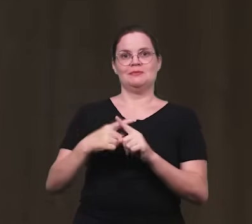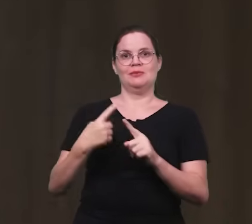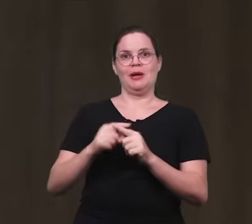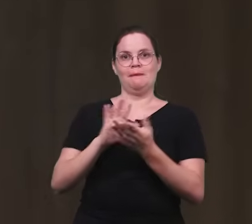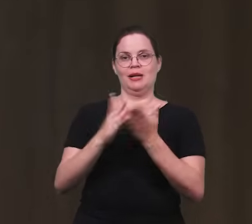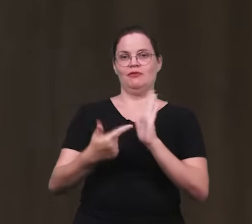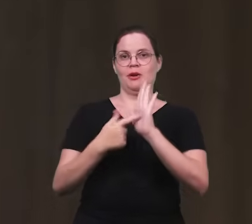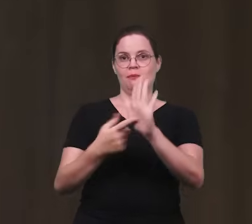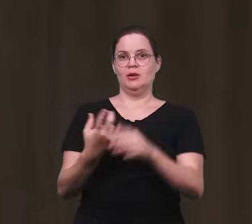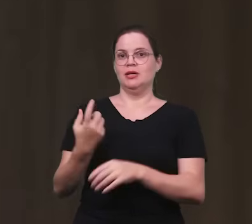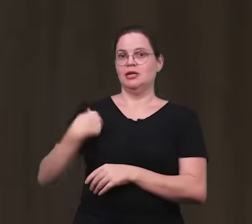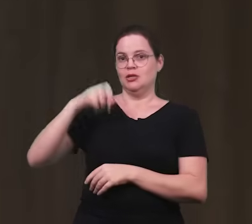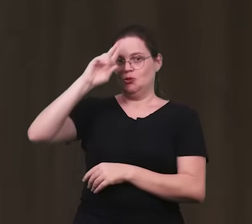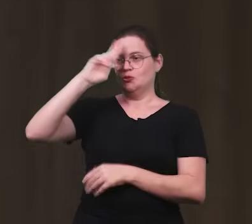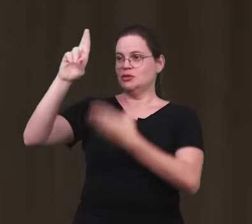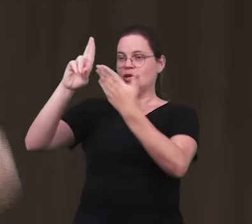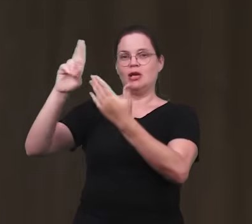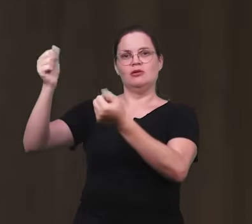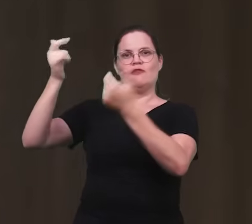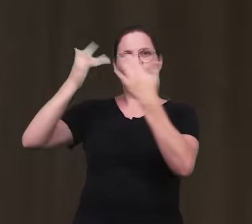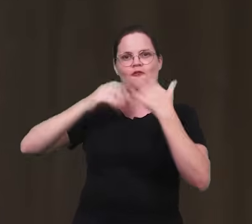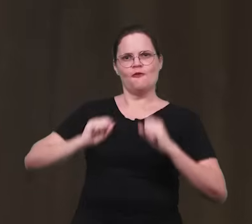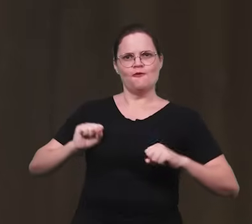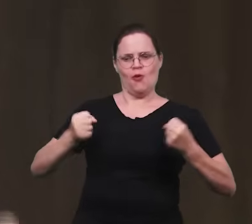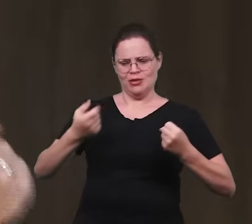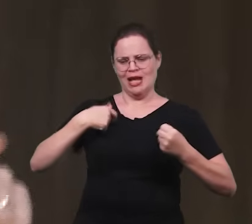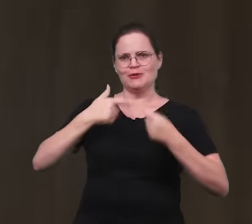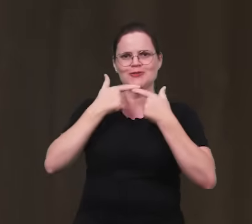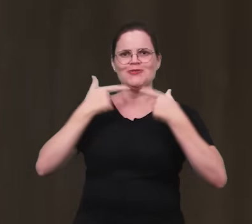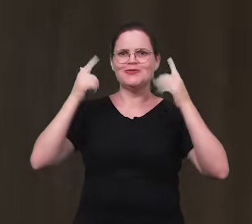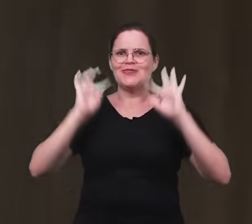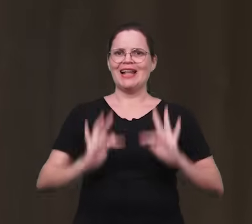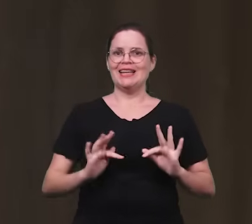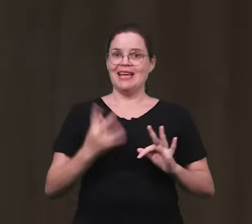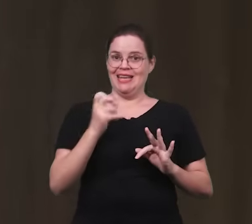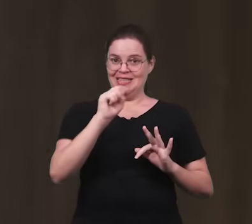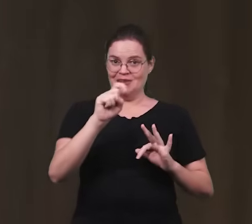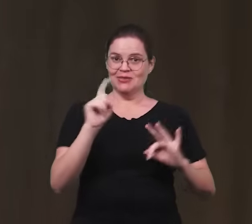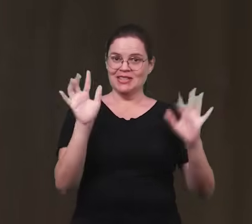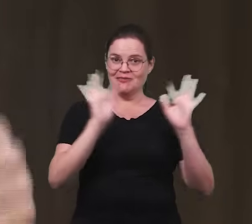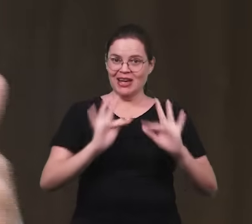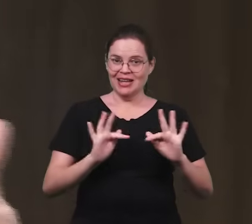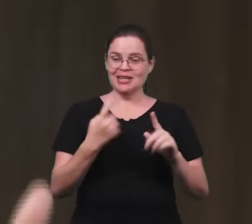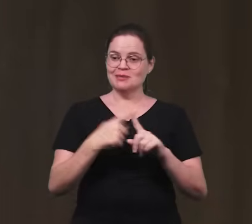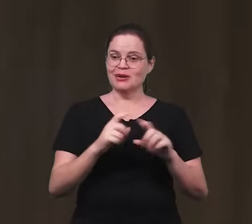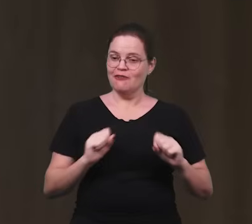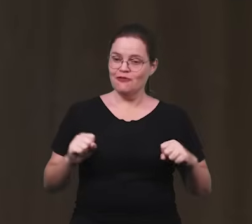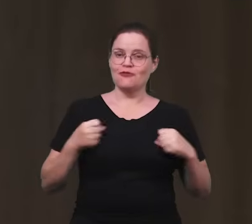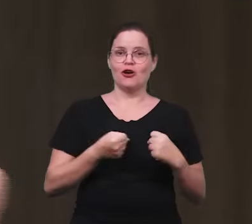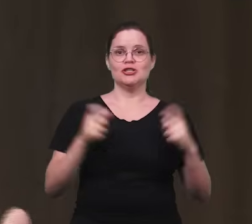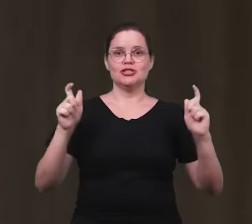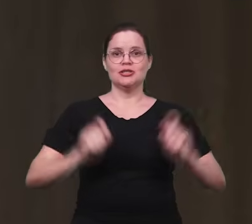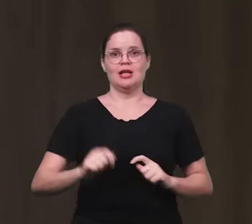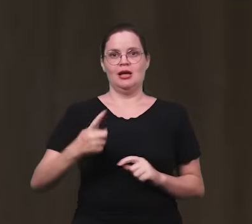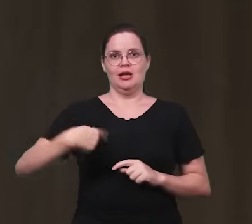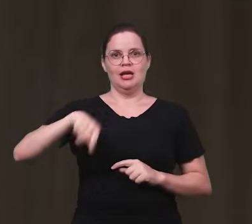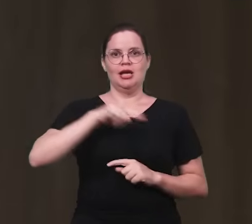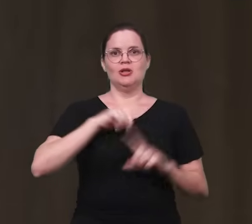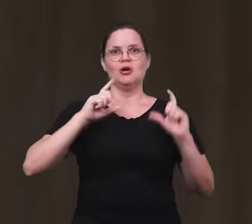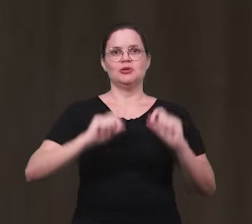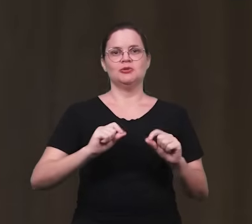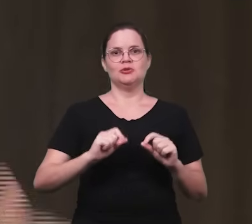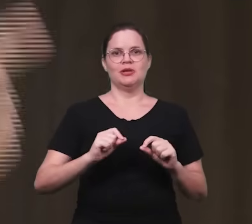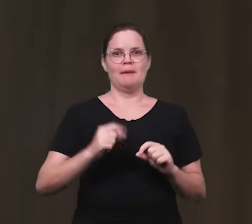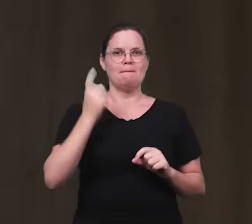a mulher virtuosa é uma mulher forte, então é porque nós temos a alegria do Senhor e não estamos nos desgastando, nos consumindo pelos